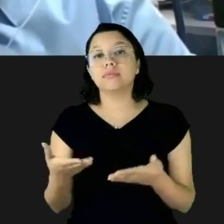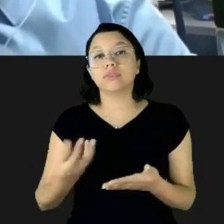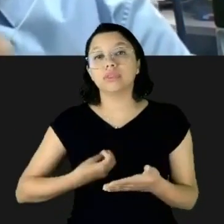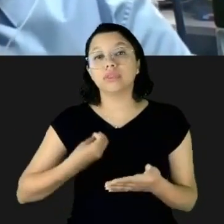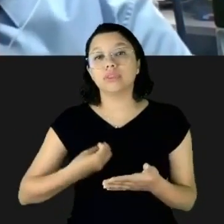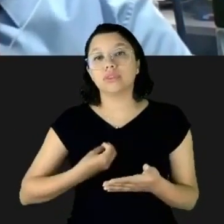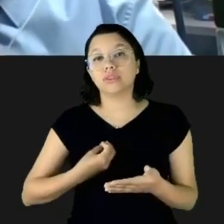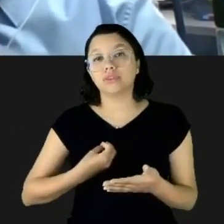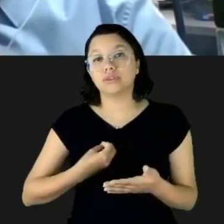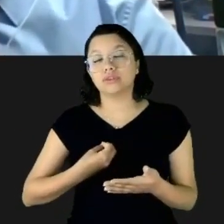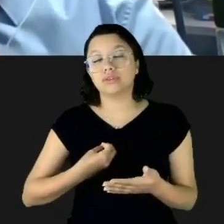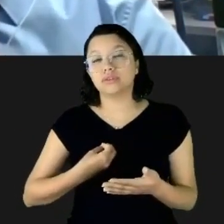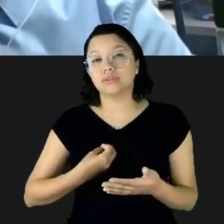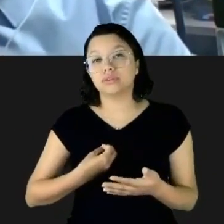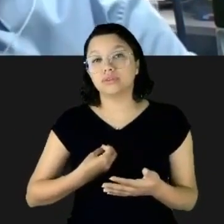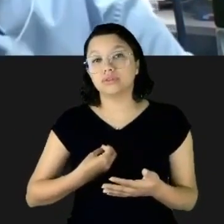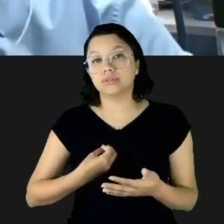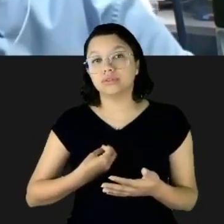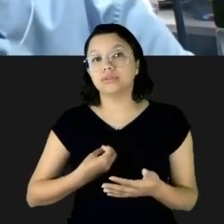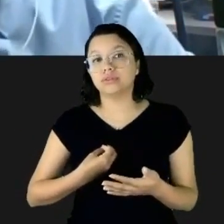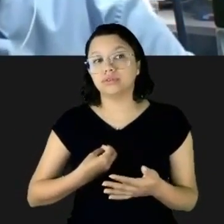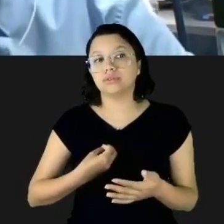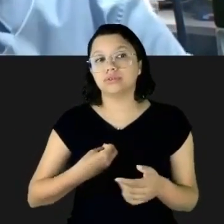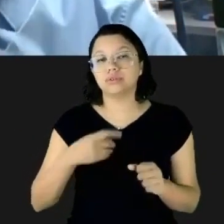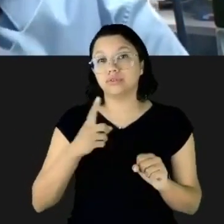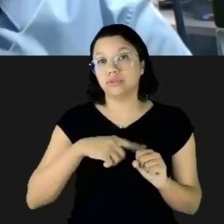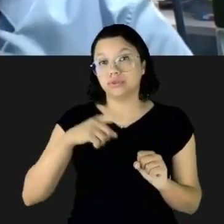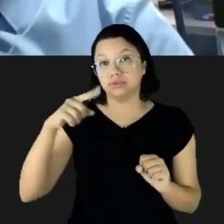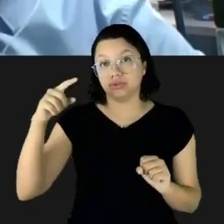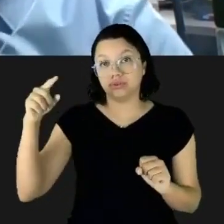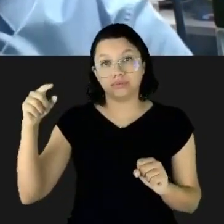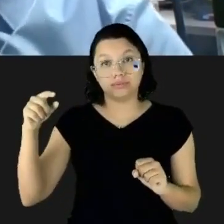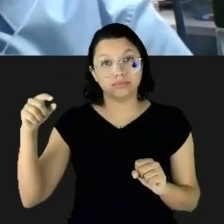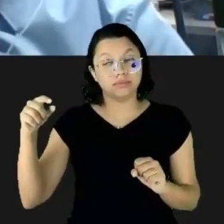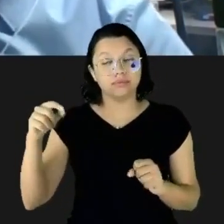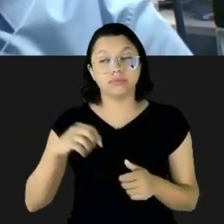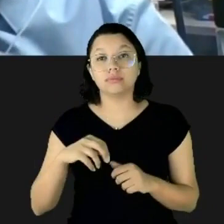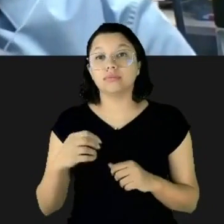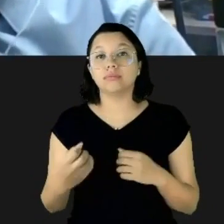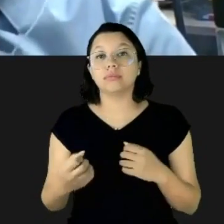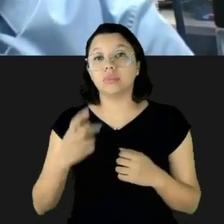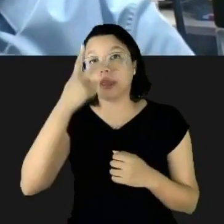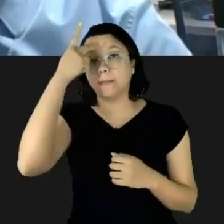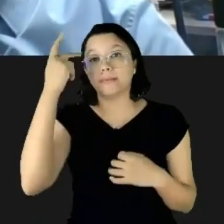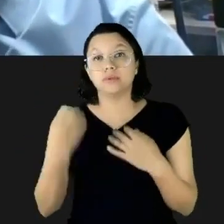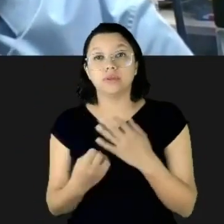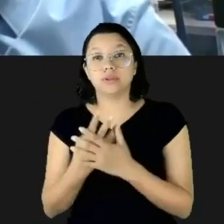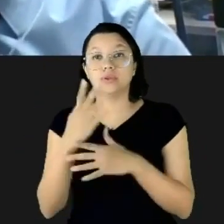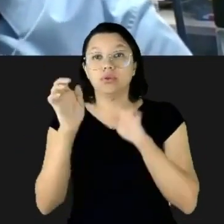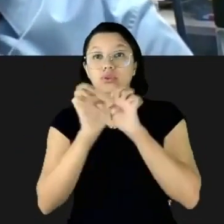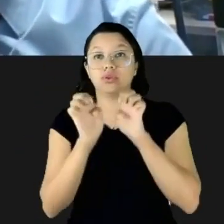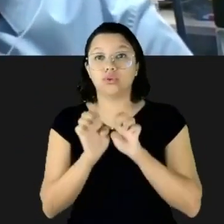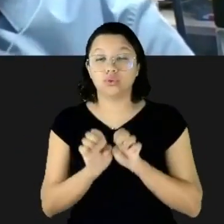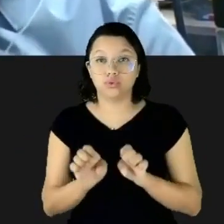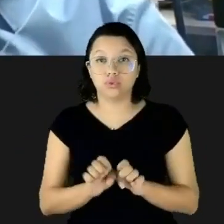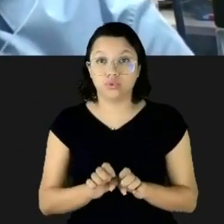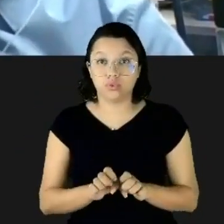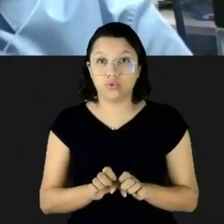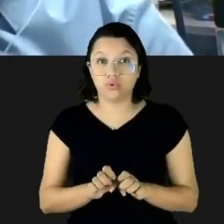um diagrama chamado de Bo Barron, que é o cara que inventou a estrutura física da